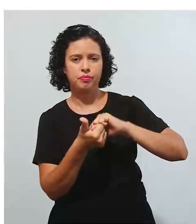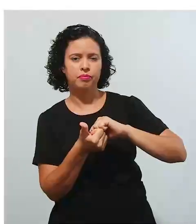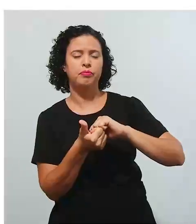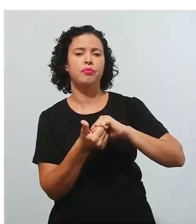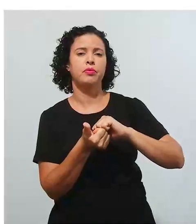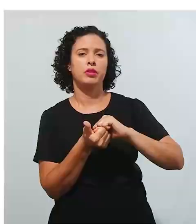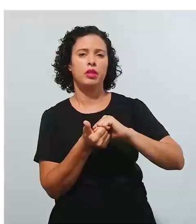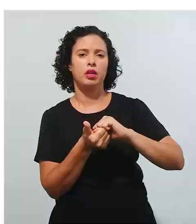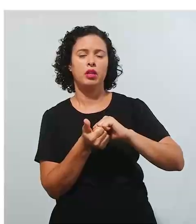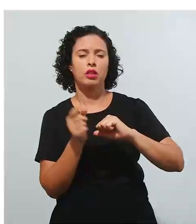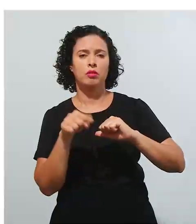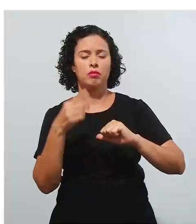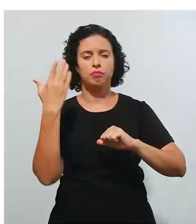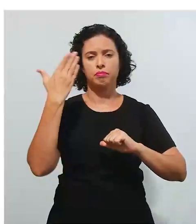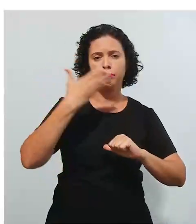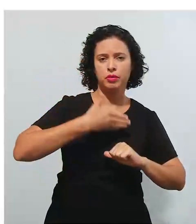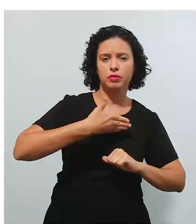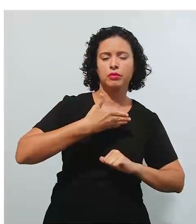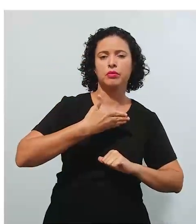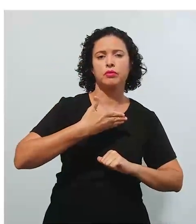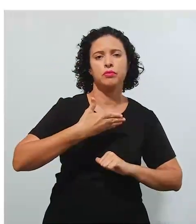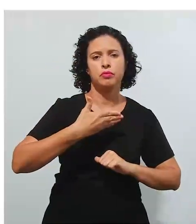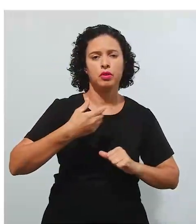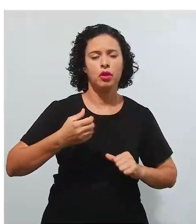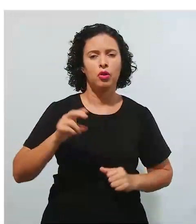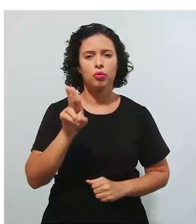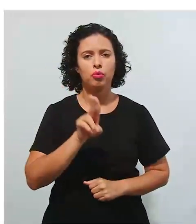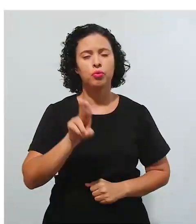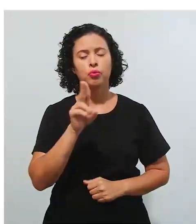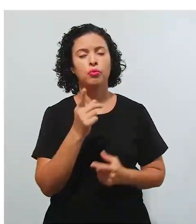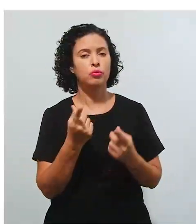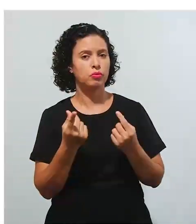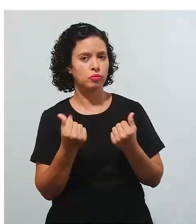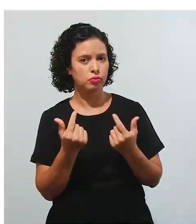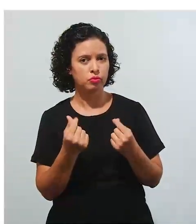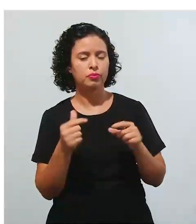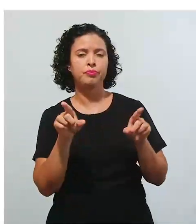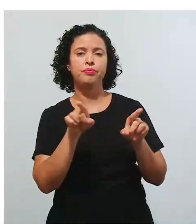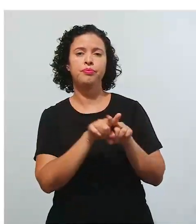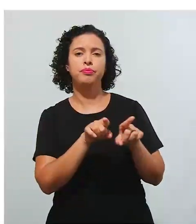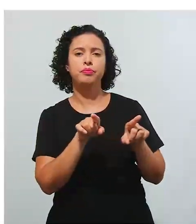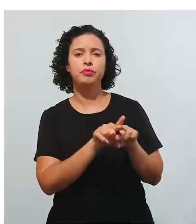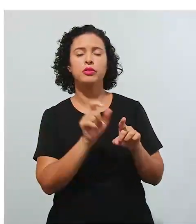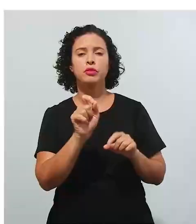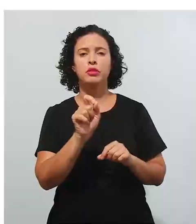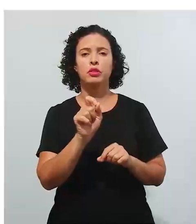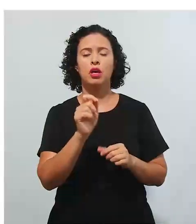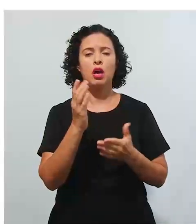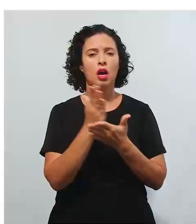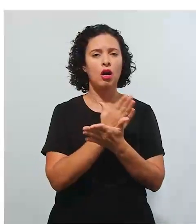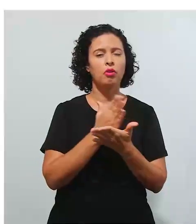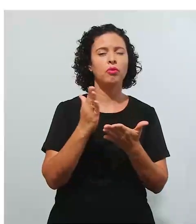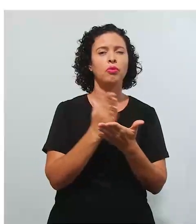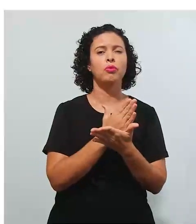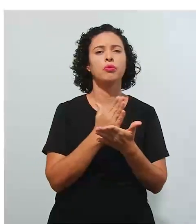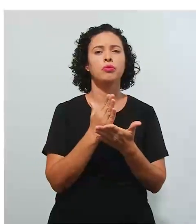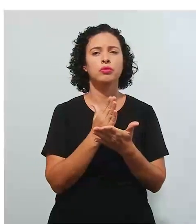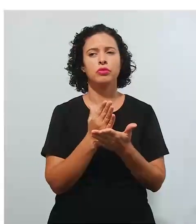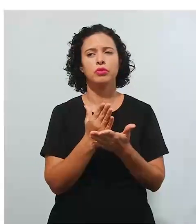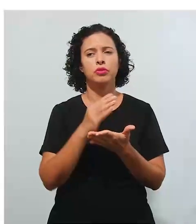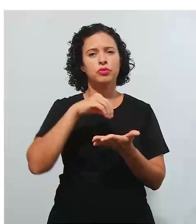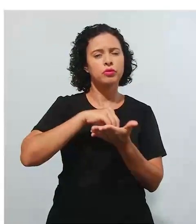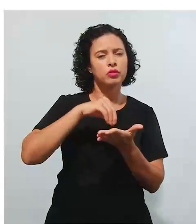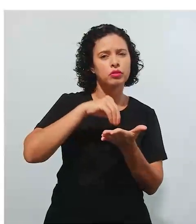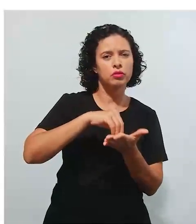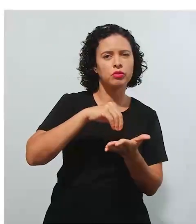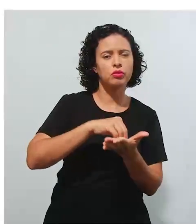de contas, identificação de obstáculos e, ao mesmo tempo, potenciais não aproveitados